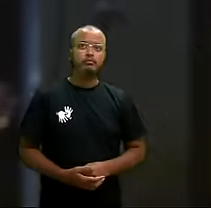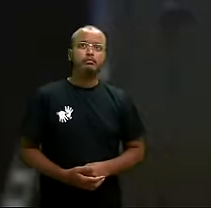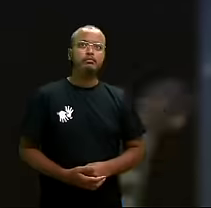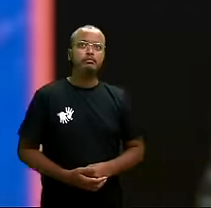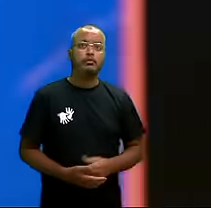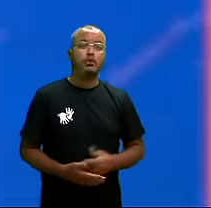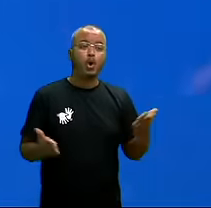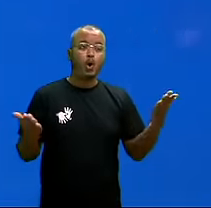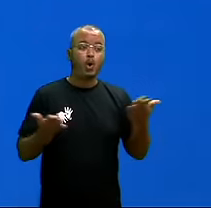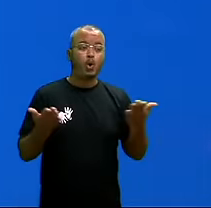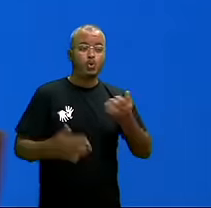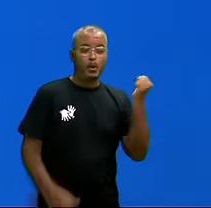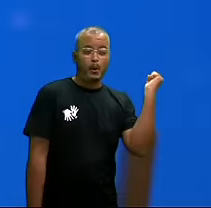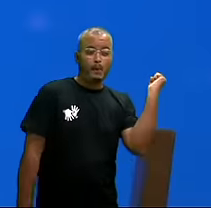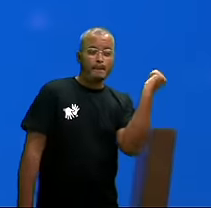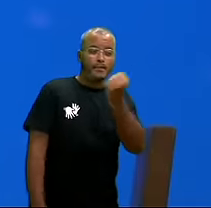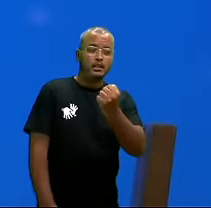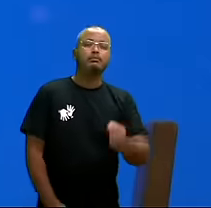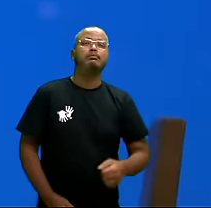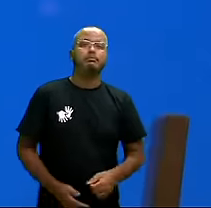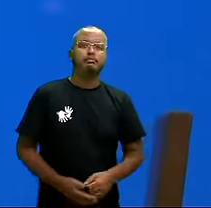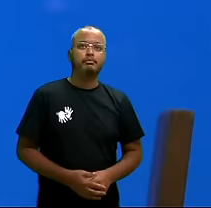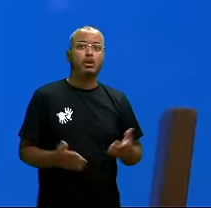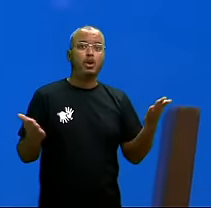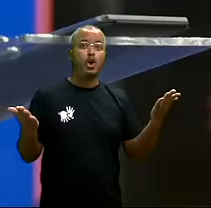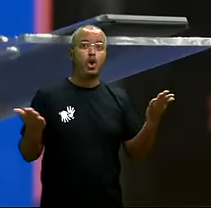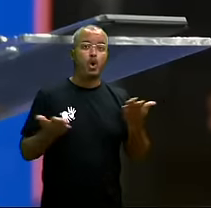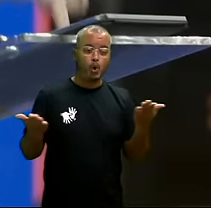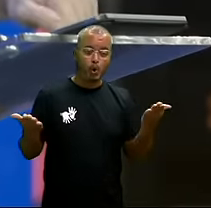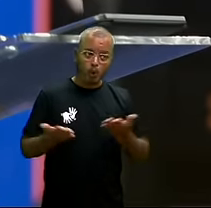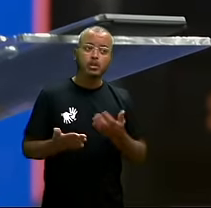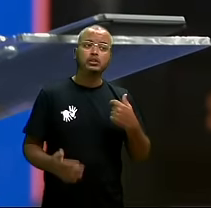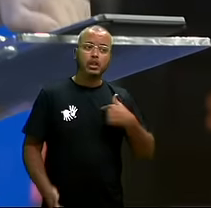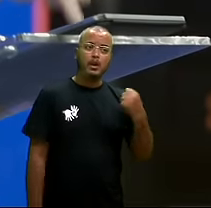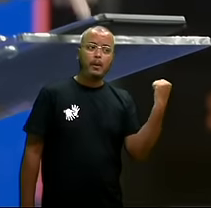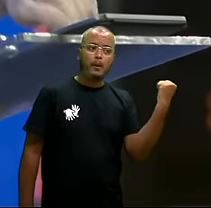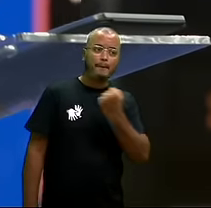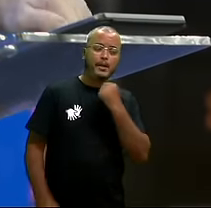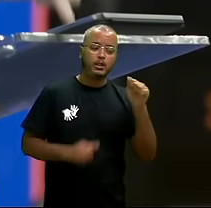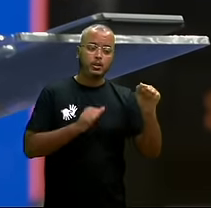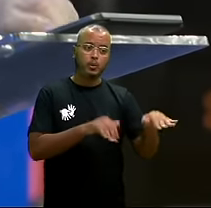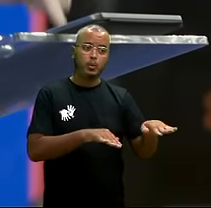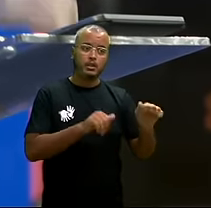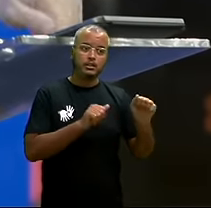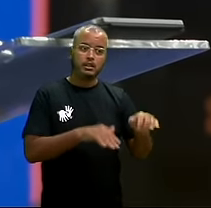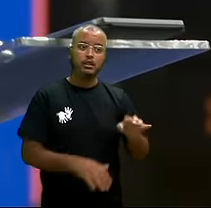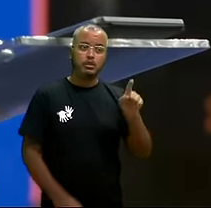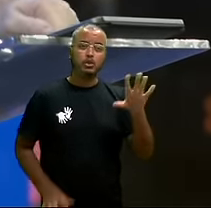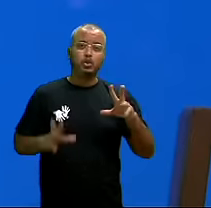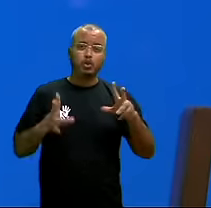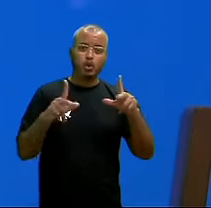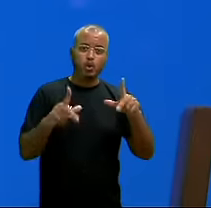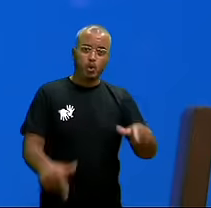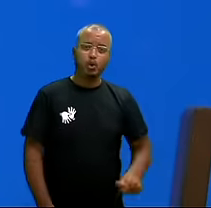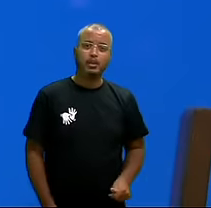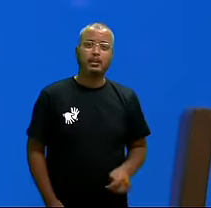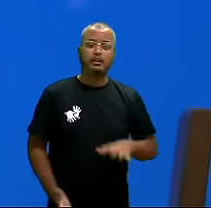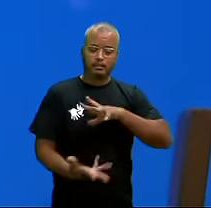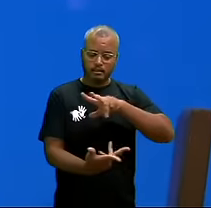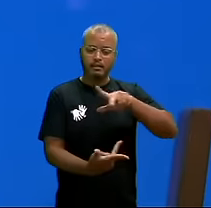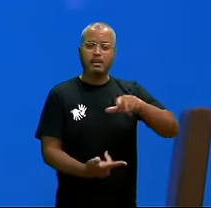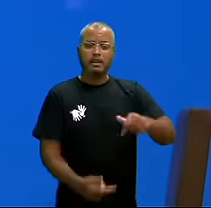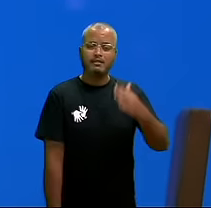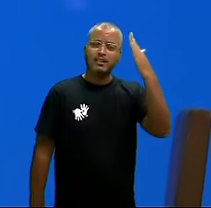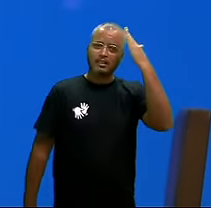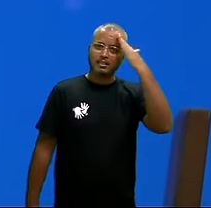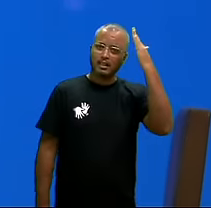te mato. Ele diz assim: olha, hoje mesmo eu daria aos cadáveres do exército filisteu, às aves do céu, aos animais selvagens. Toda a terra saberá que há Deus